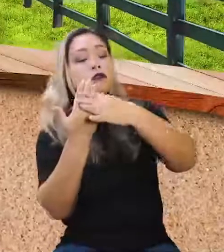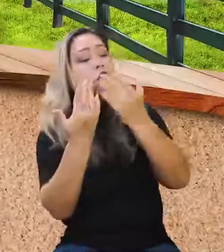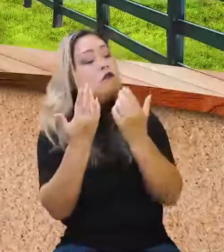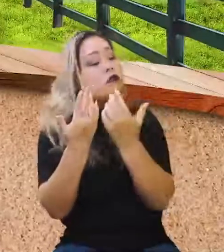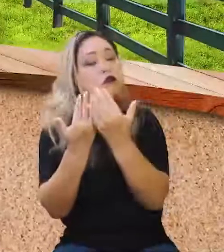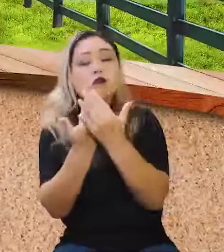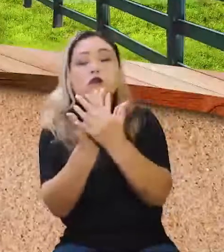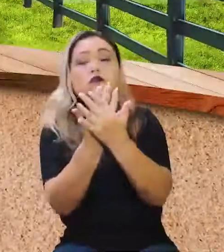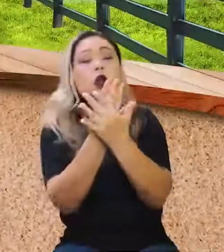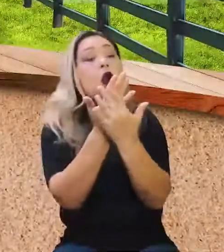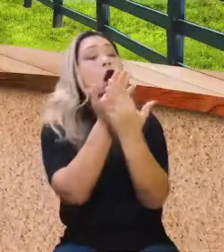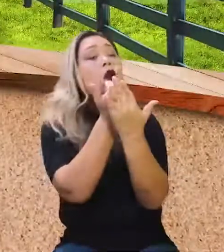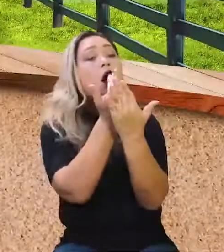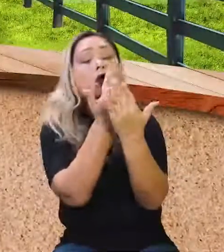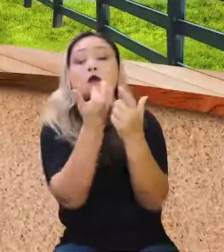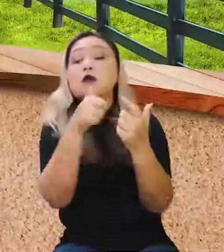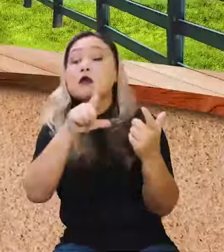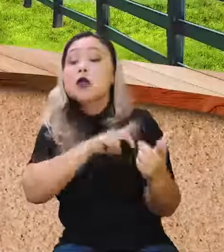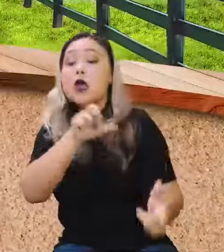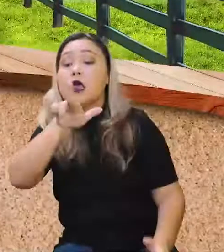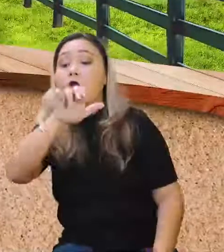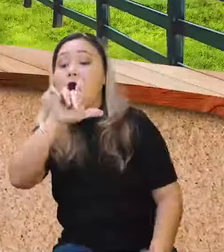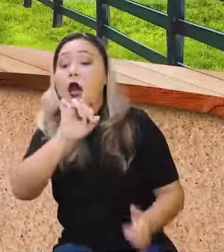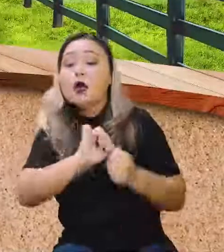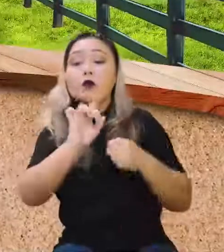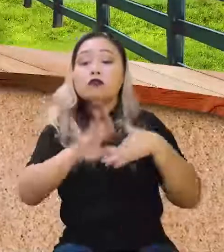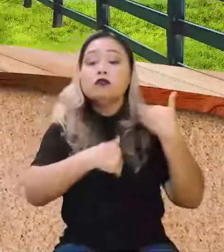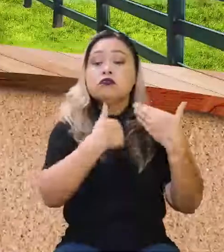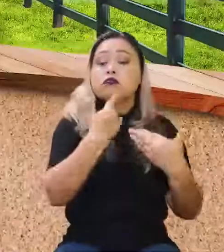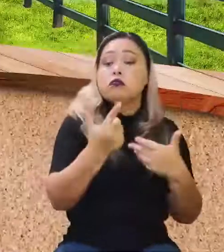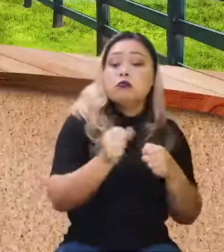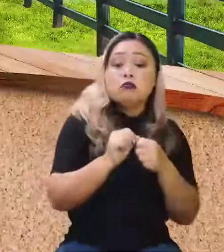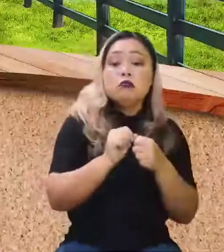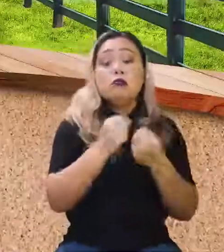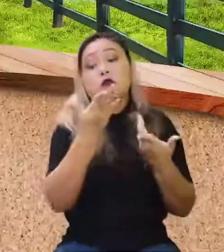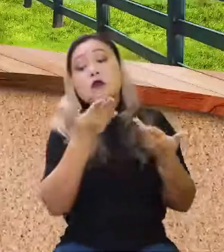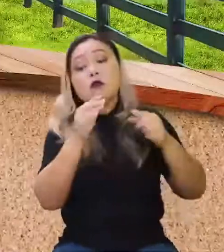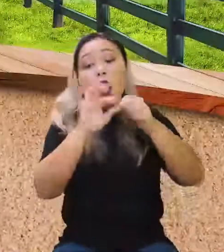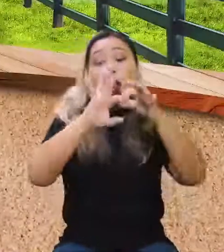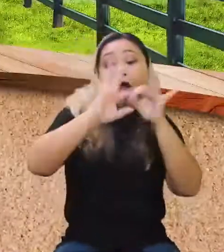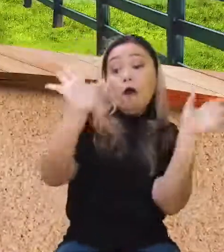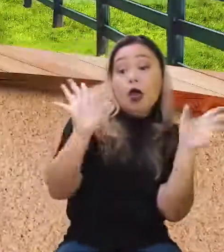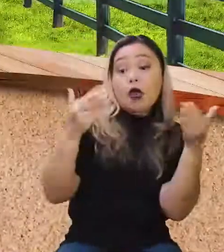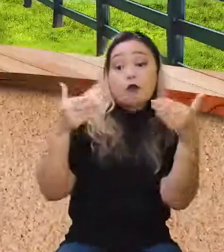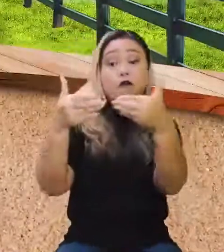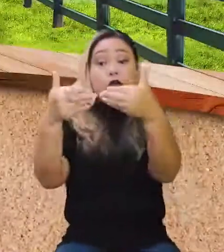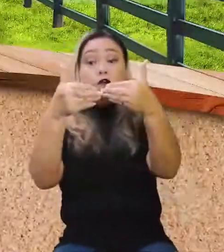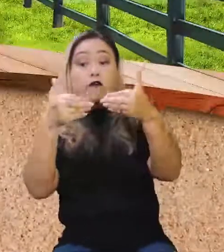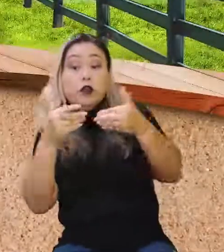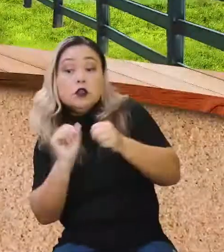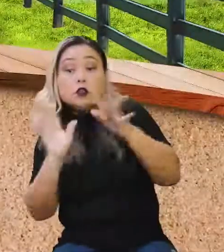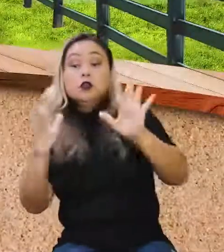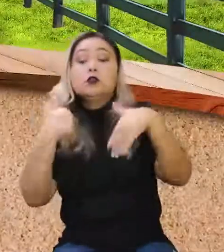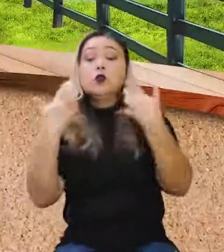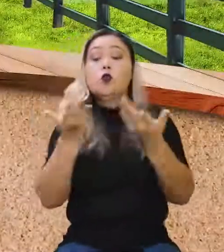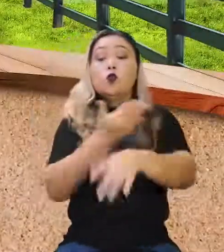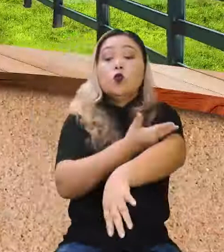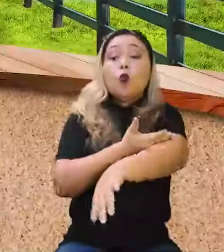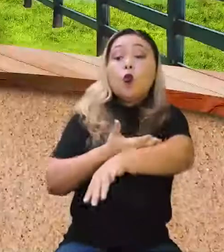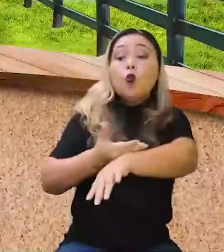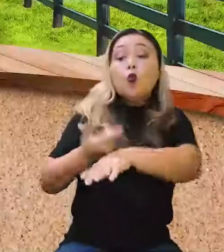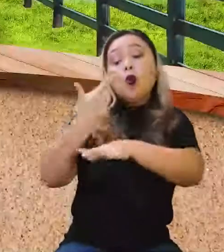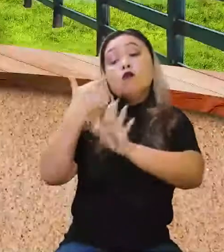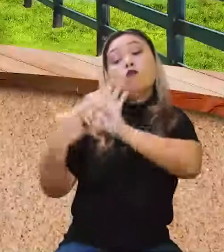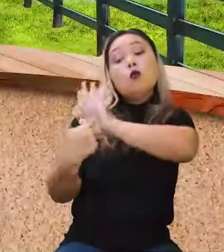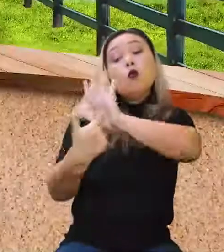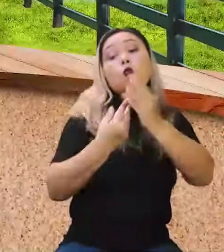se alimentam, tem a ração, tem o processo de ser intensivo e semi-intensivo. Então aqui nós vamos mostrar o hábito desse